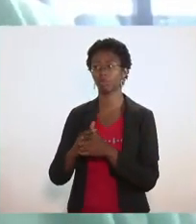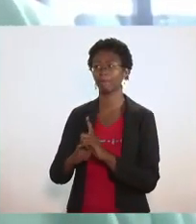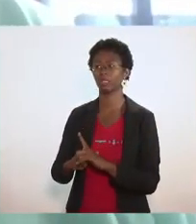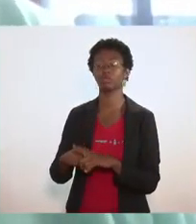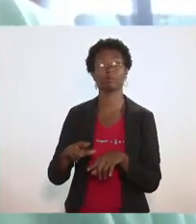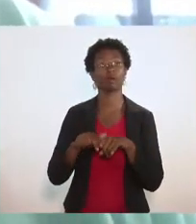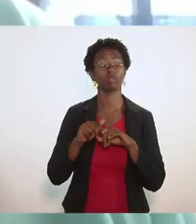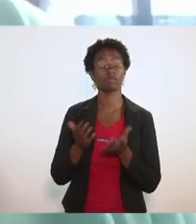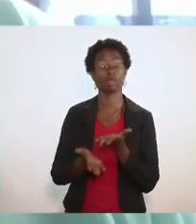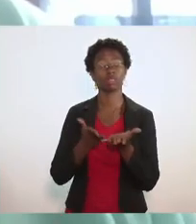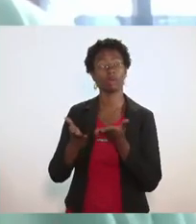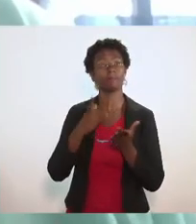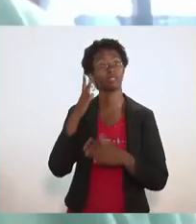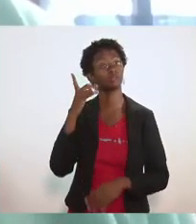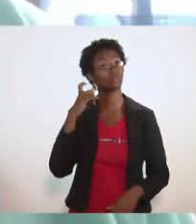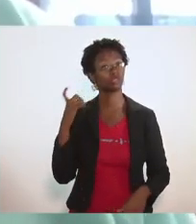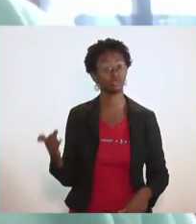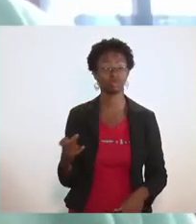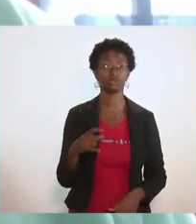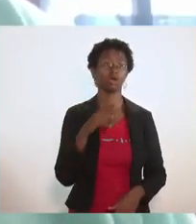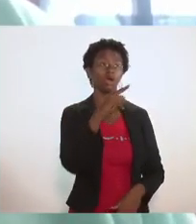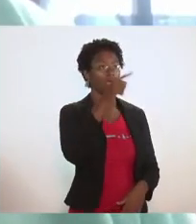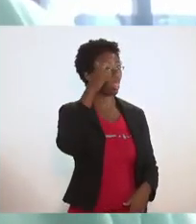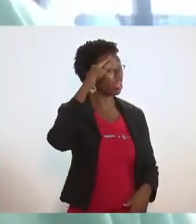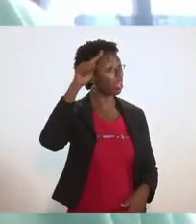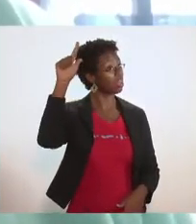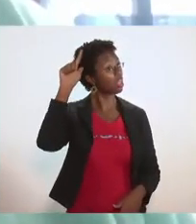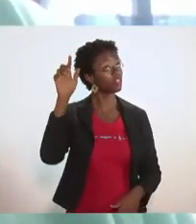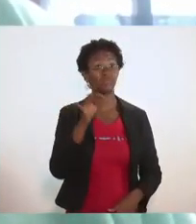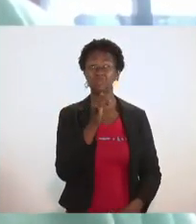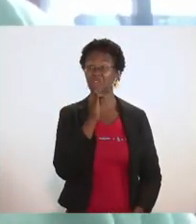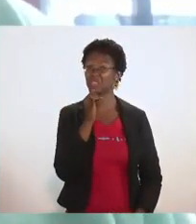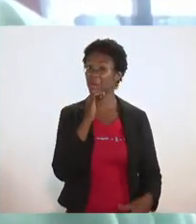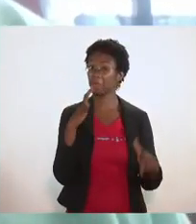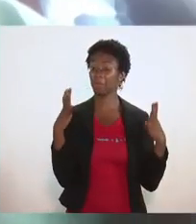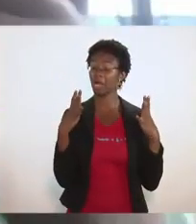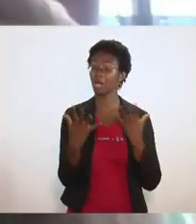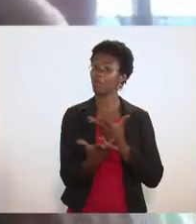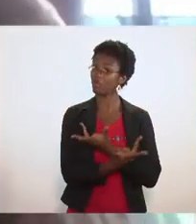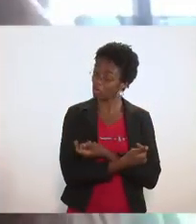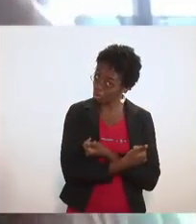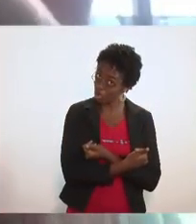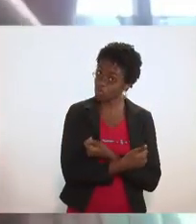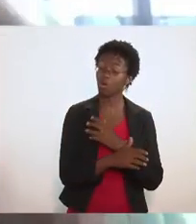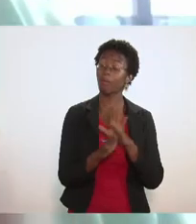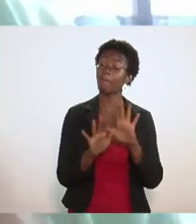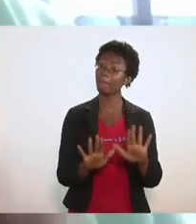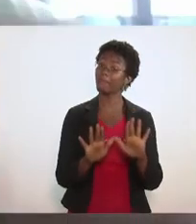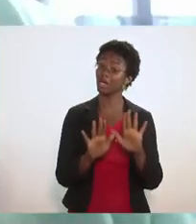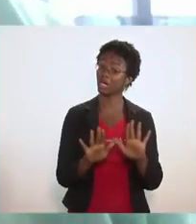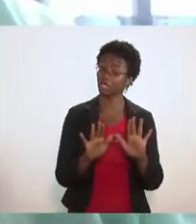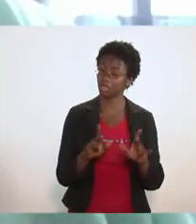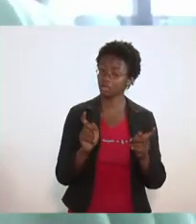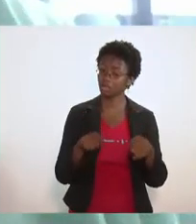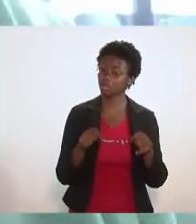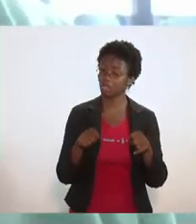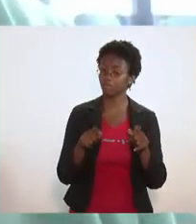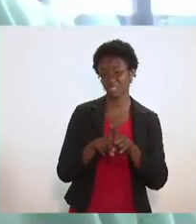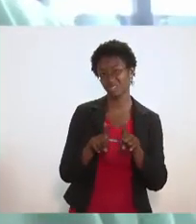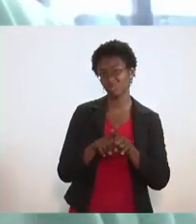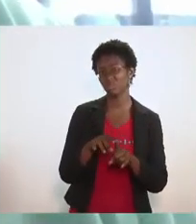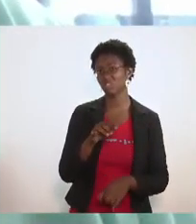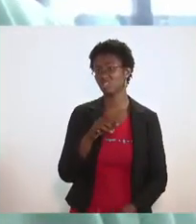a fazer esse tratamento acústico. Inclusive, Márcio Pacheco, a gente fez até uma lei tirando todos os impostos em cima